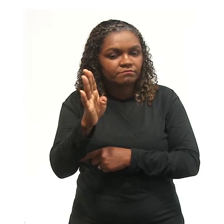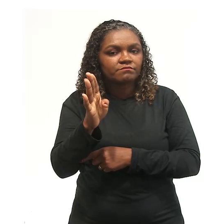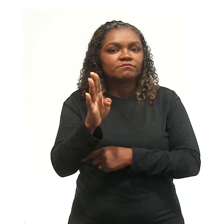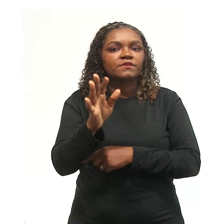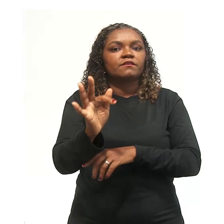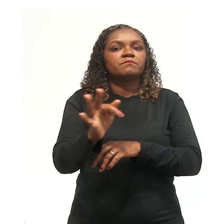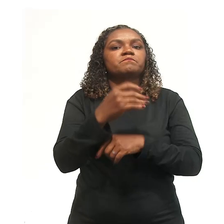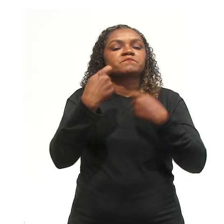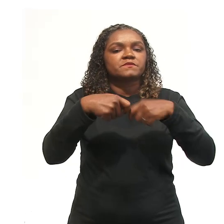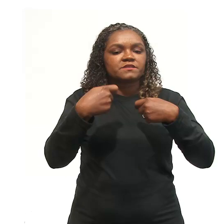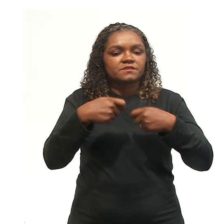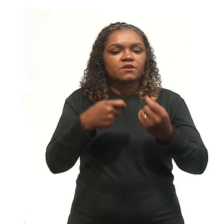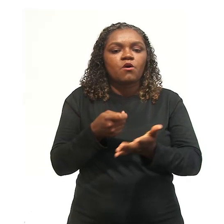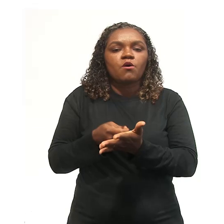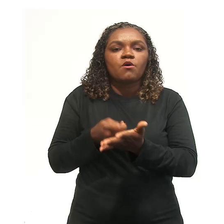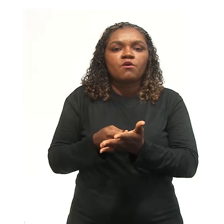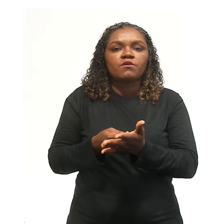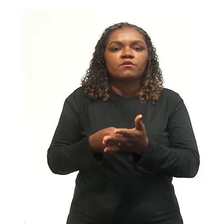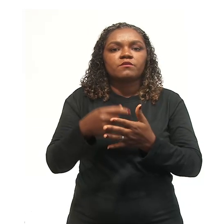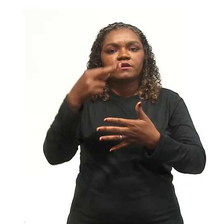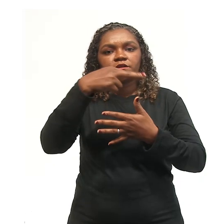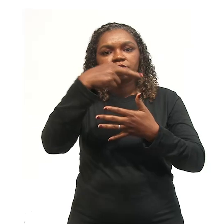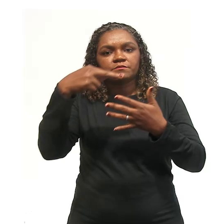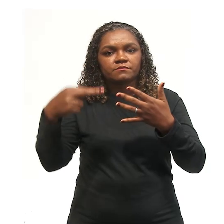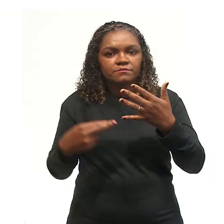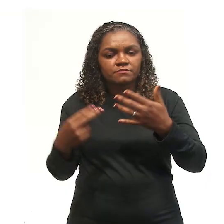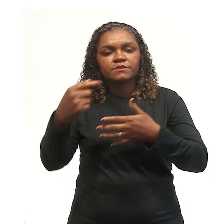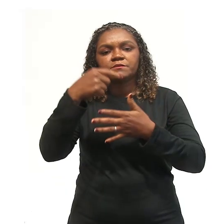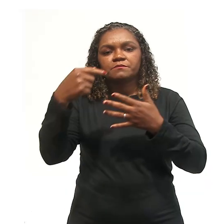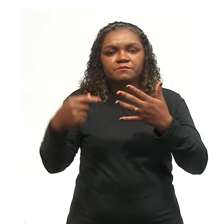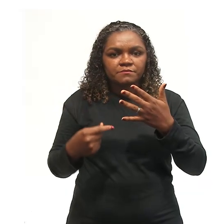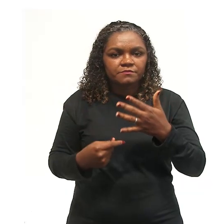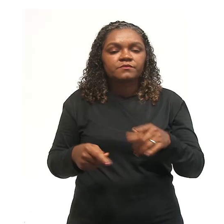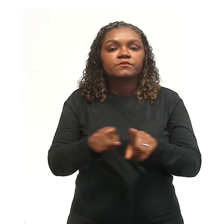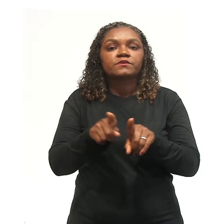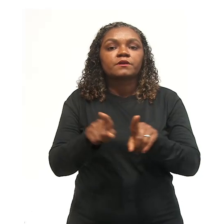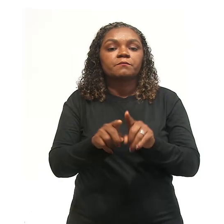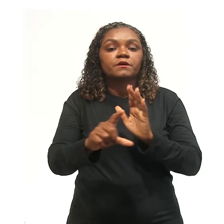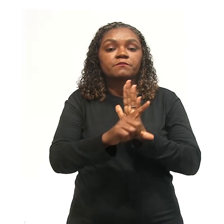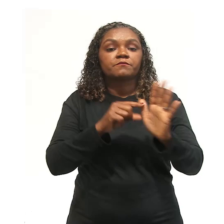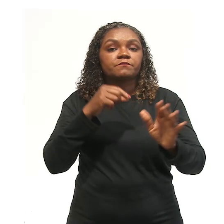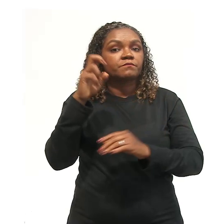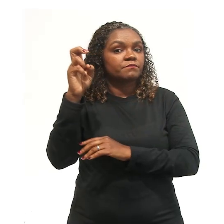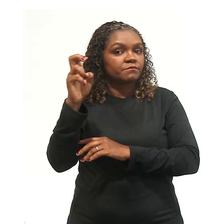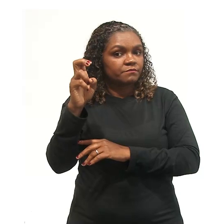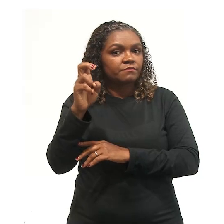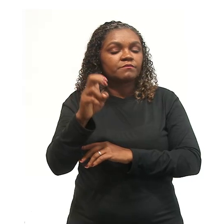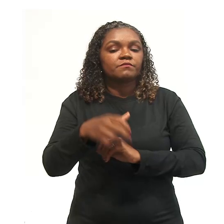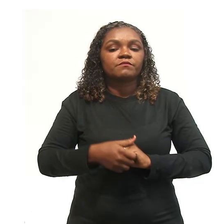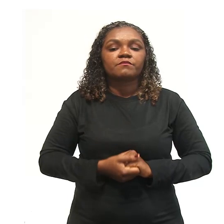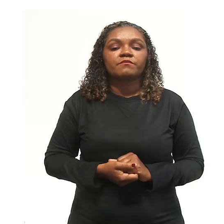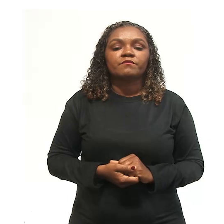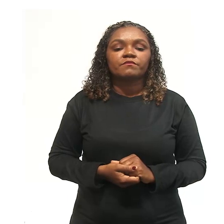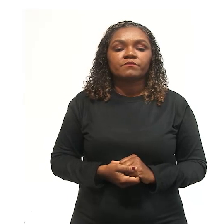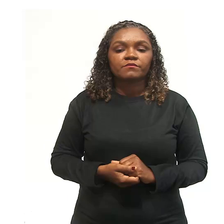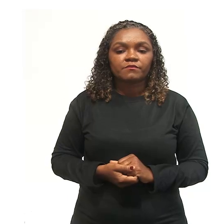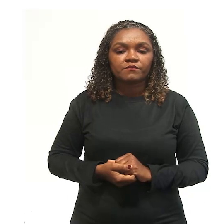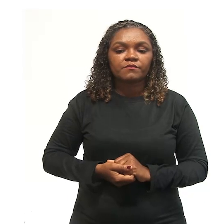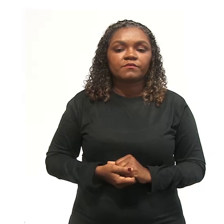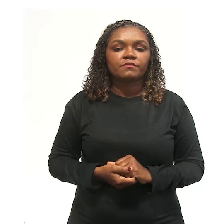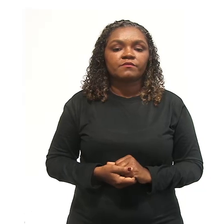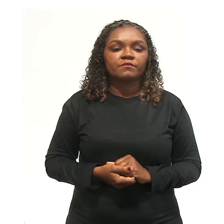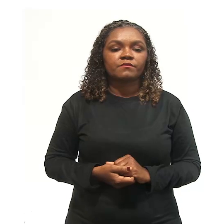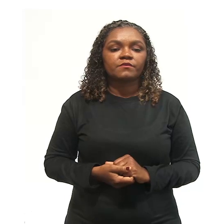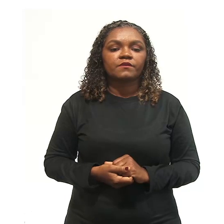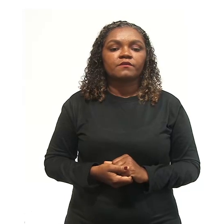fundamentadas, não só por exigência dos princípios, mas também do artigo 5º, que nos remete lá para a LINDB, a Lei de Introdução às Normas do